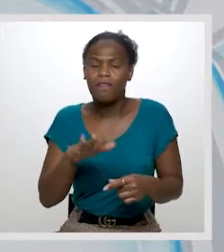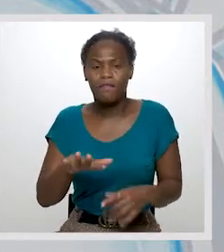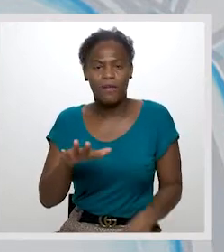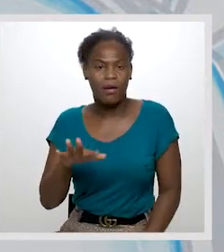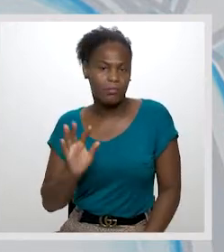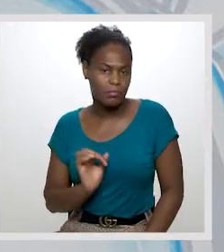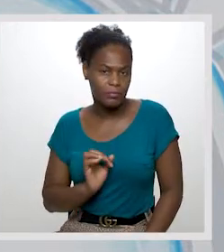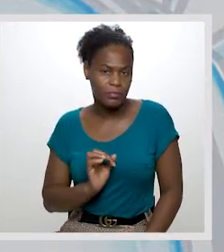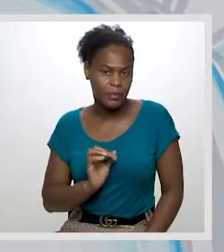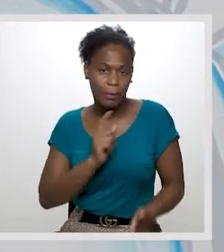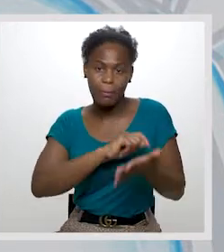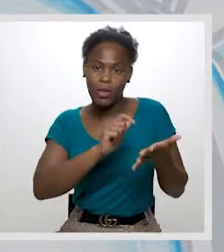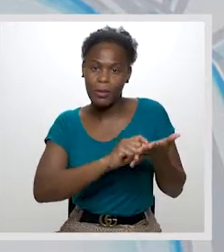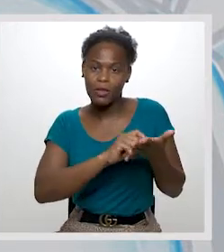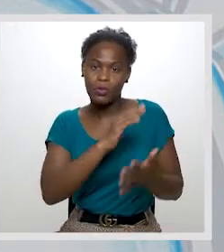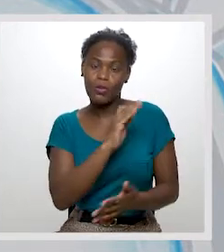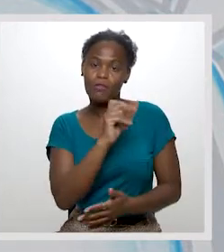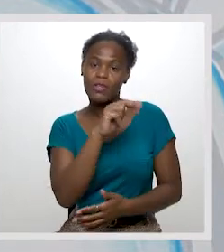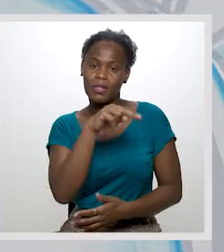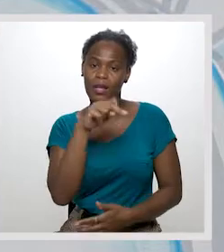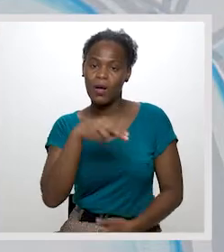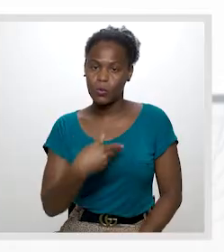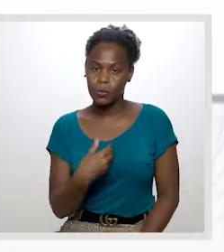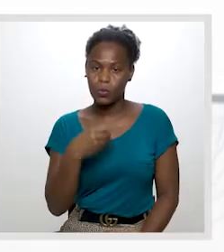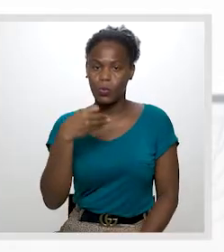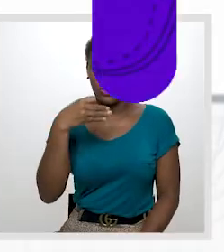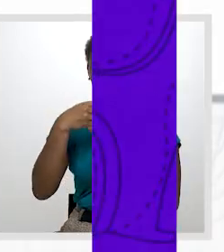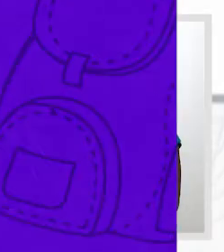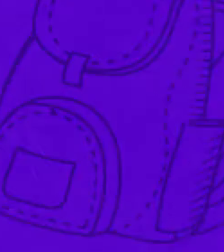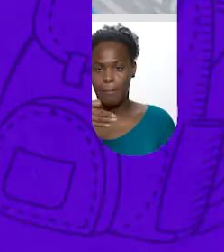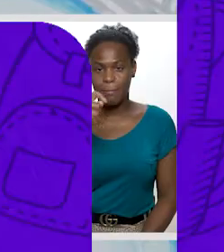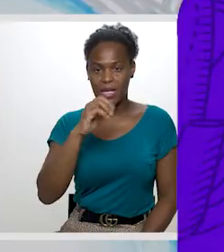ali. Apontamento de Fernando Pessoa.